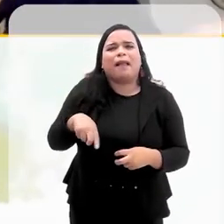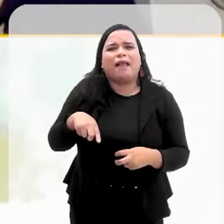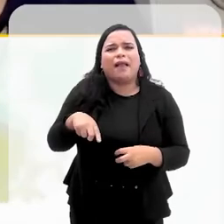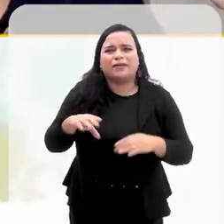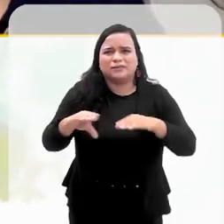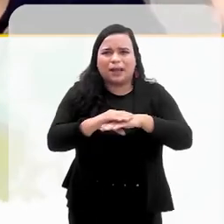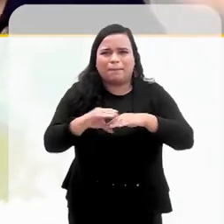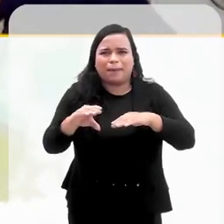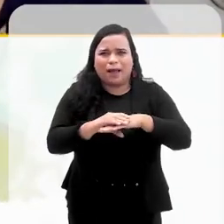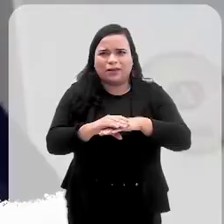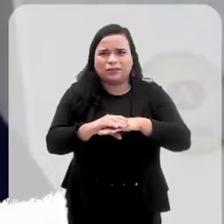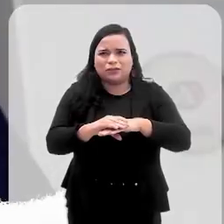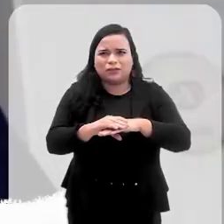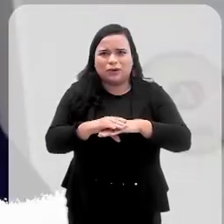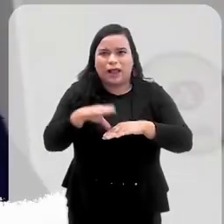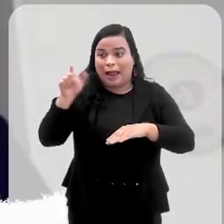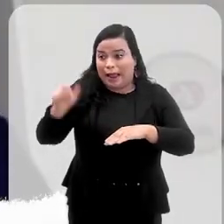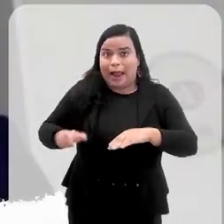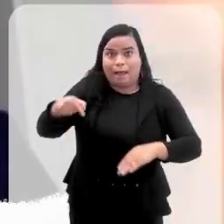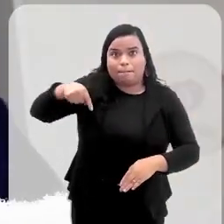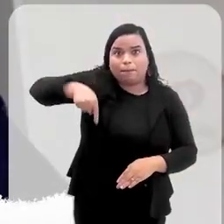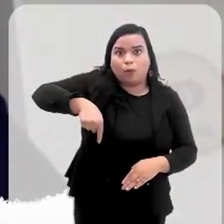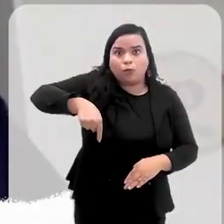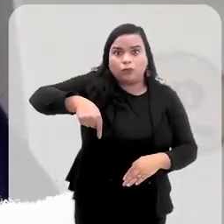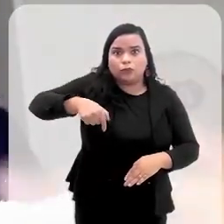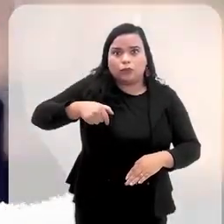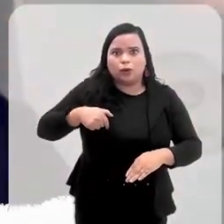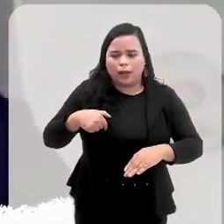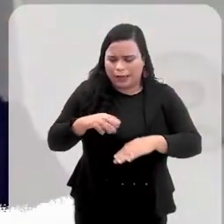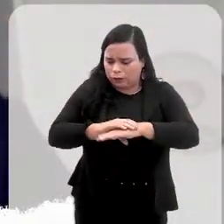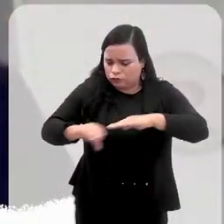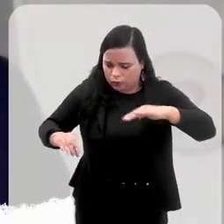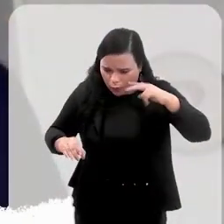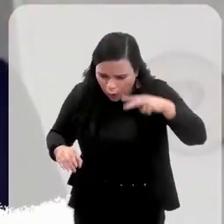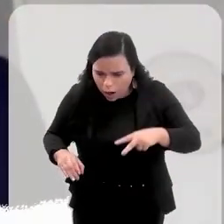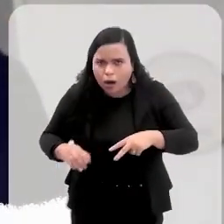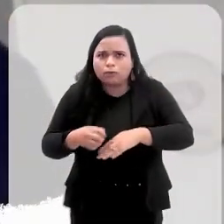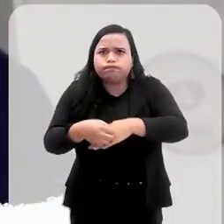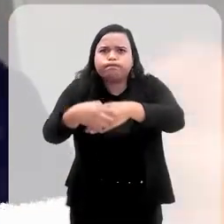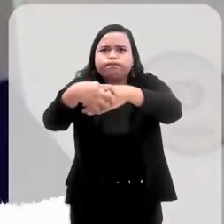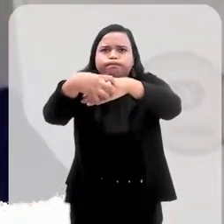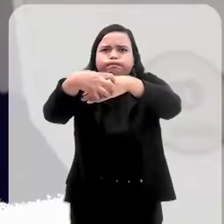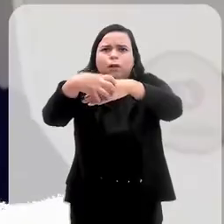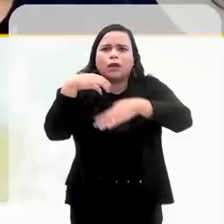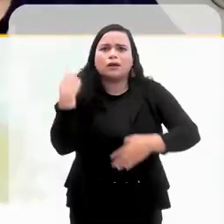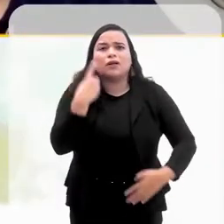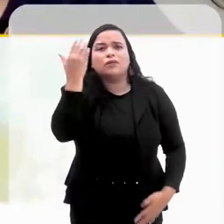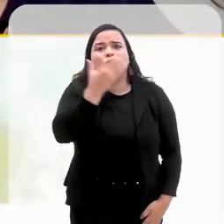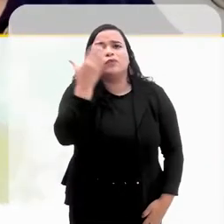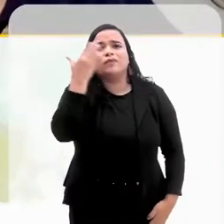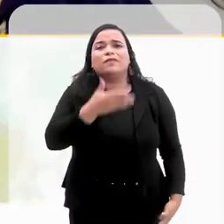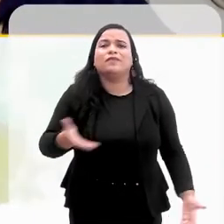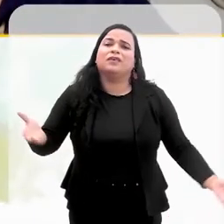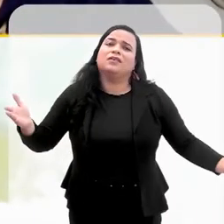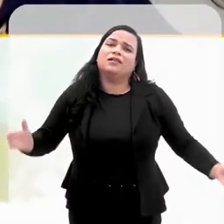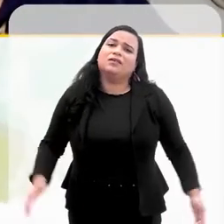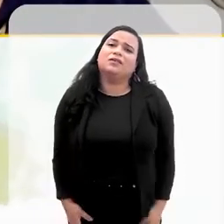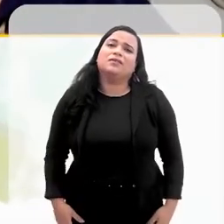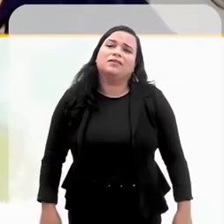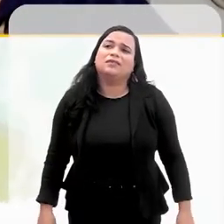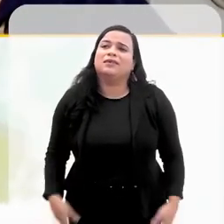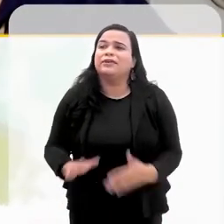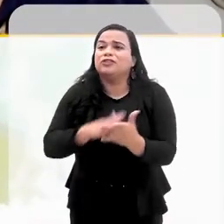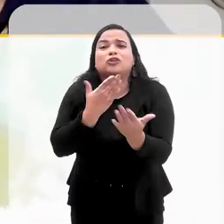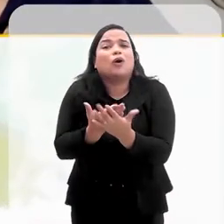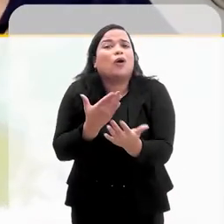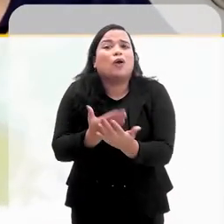viu. Sabe por quê? A escola, você Tadinha. sabe como é que é a escola, o professor, nem sei. E ela não disse. Então, E a gente sabe o uma das. quanto